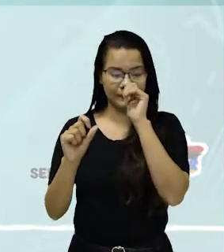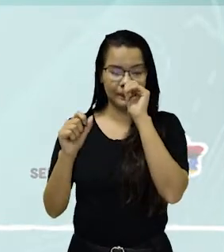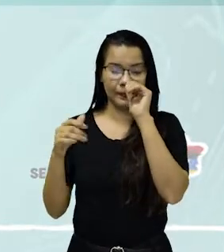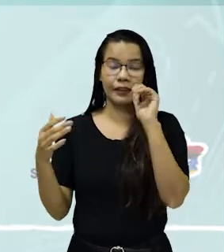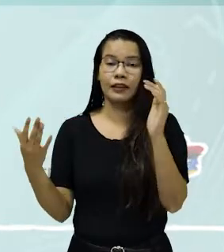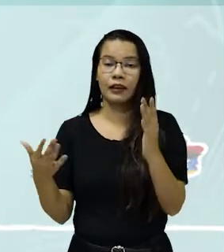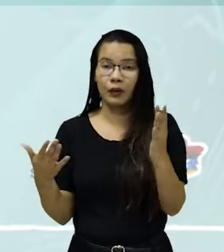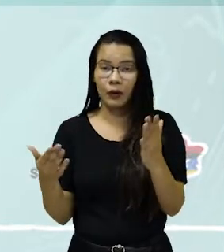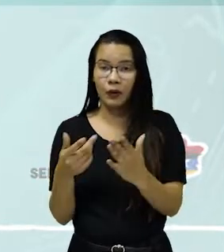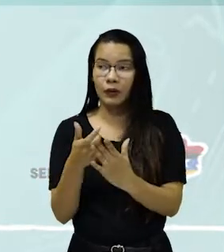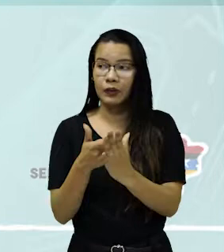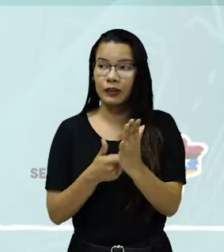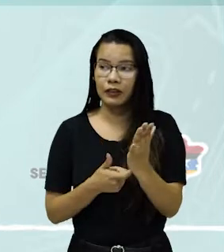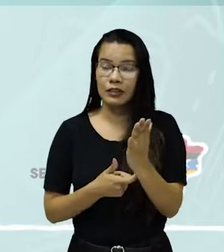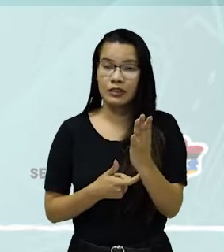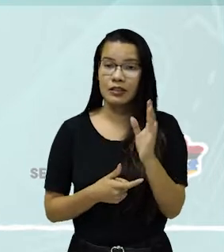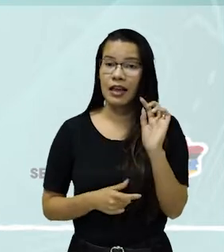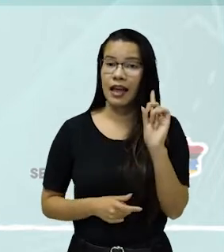está